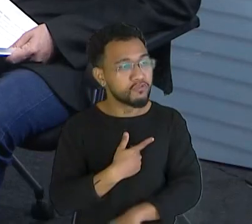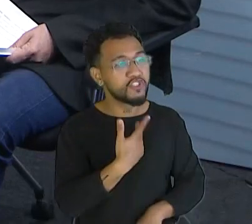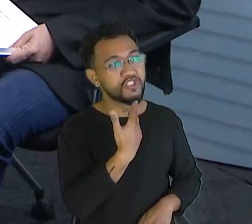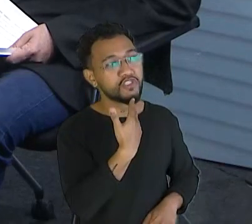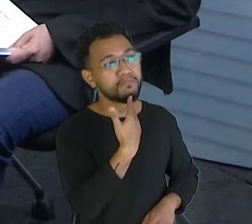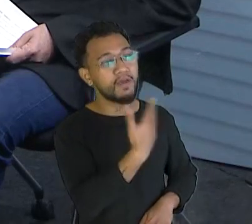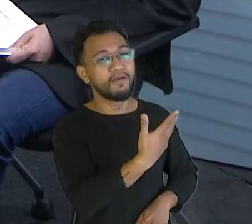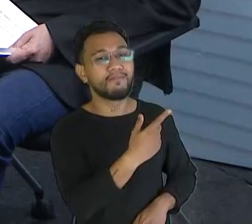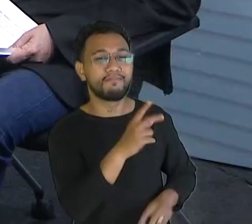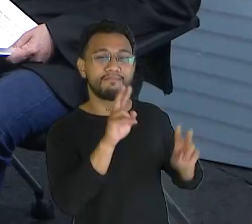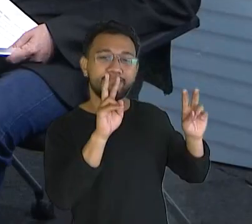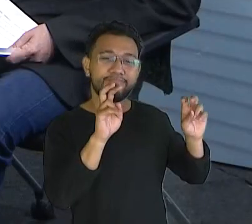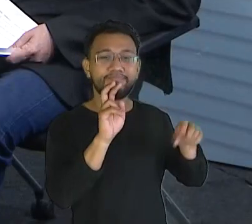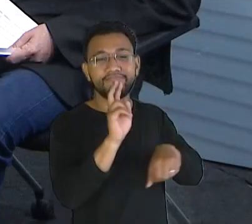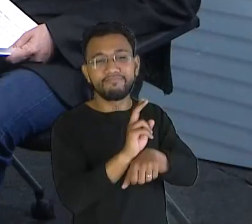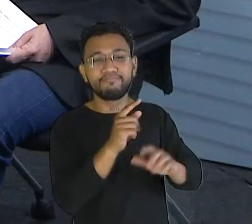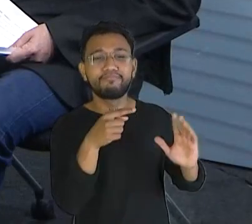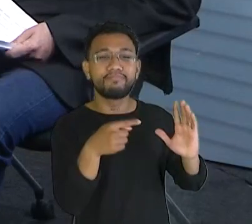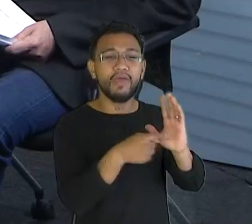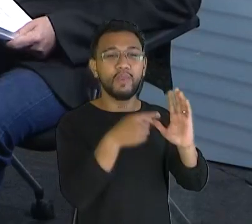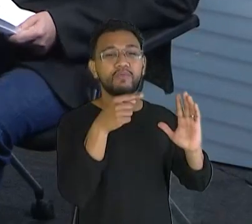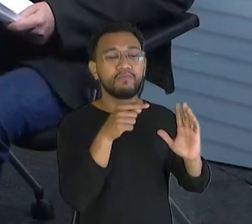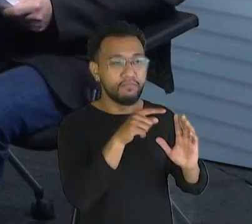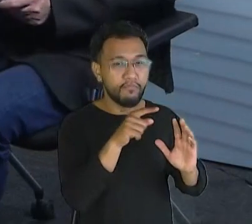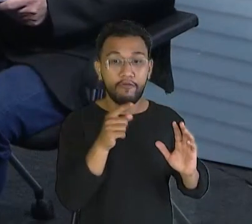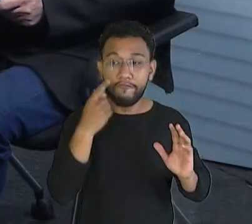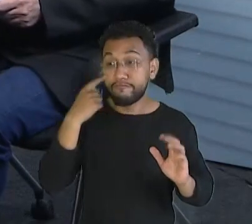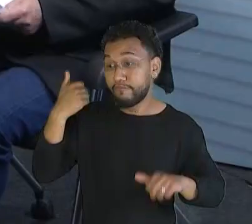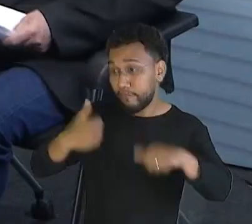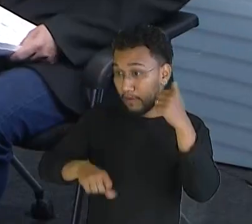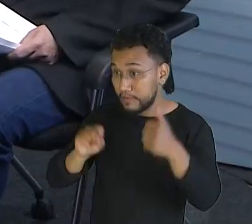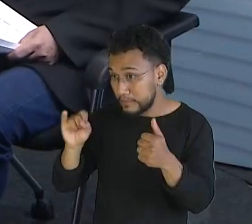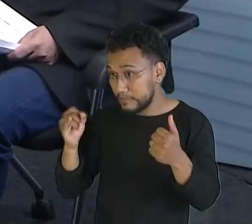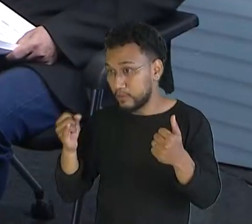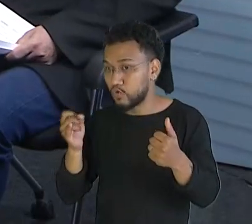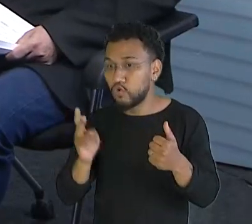fiscalizar e por punir dentro das regras da casa. Legal. Bom,